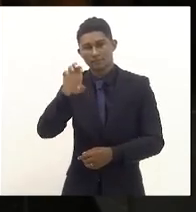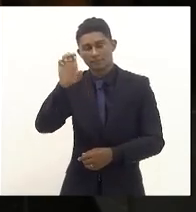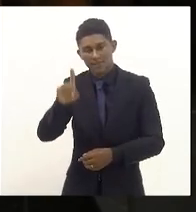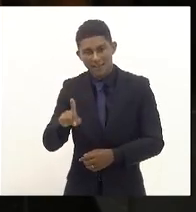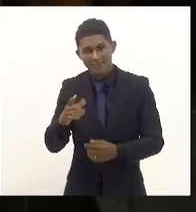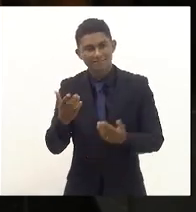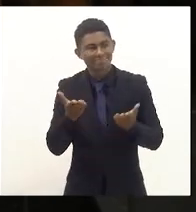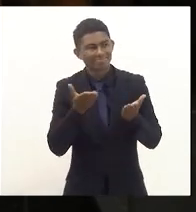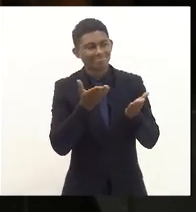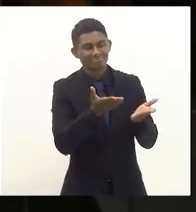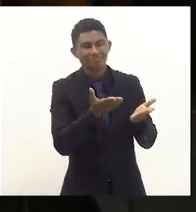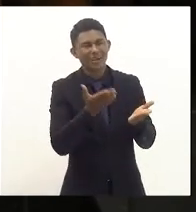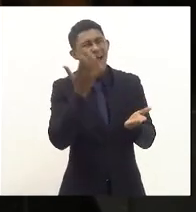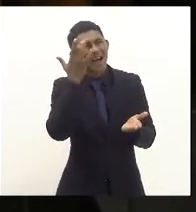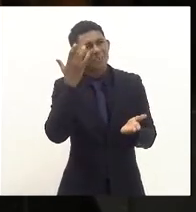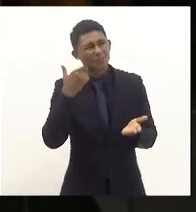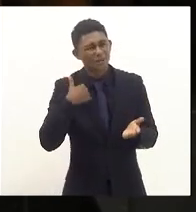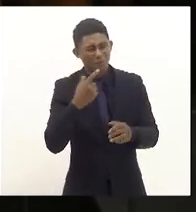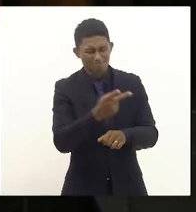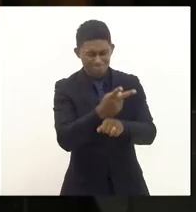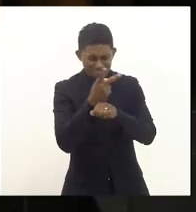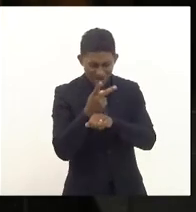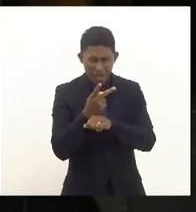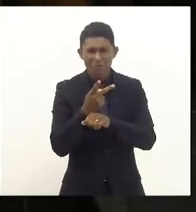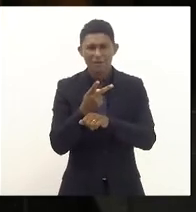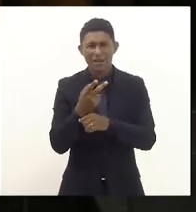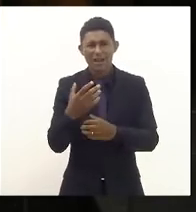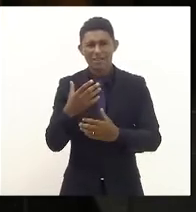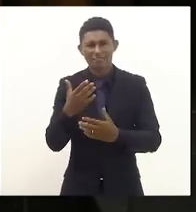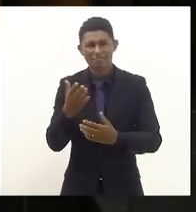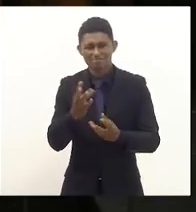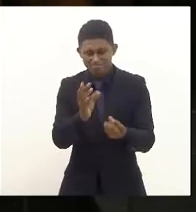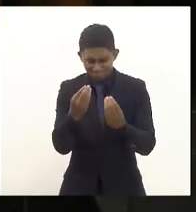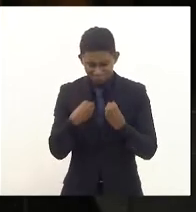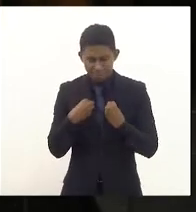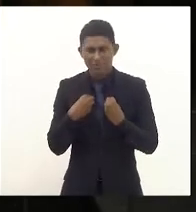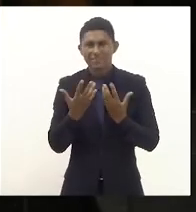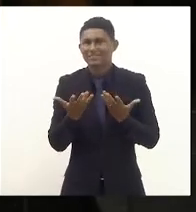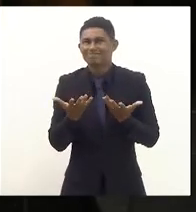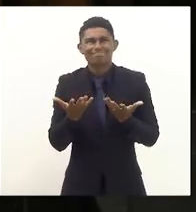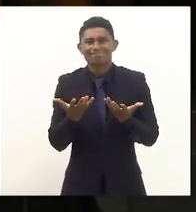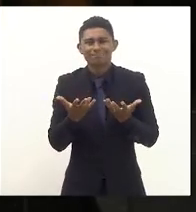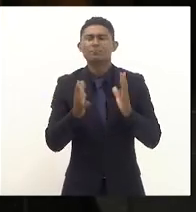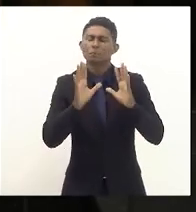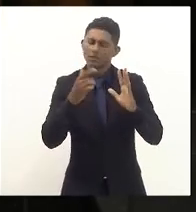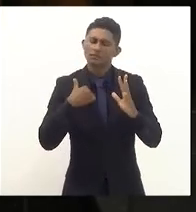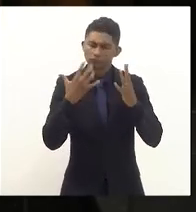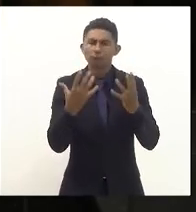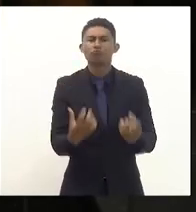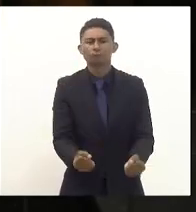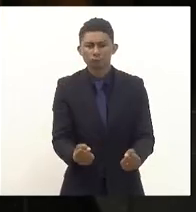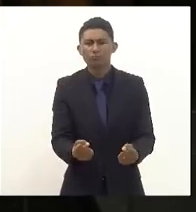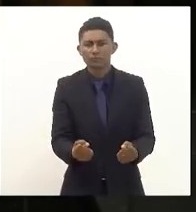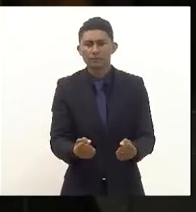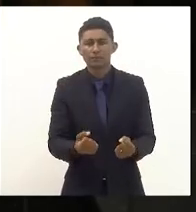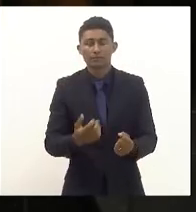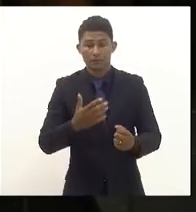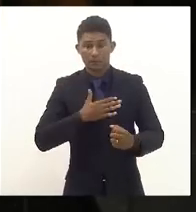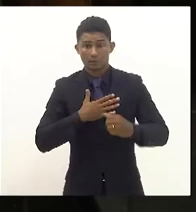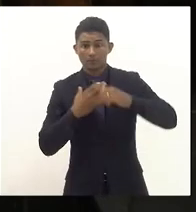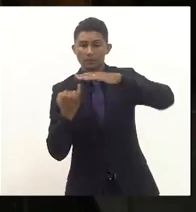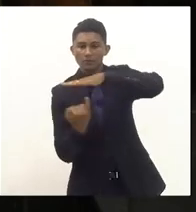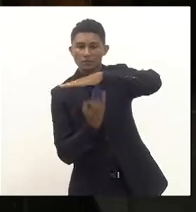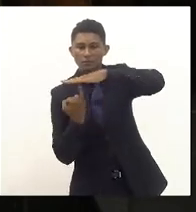eu não seja merecedor Mas de qualquer forma eu tomo essa essa comenda como para mim instituição